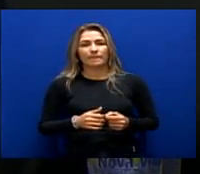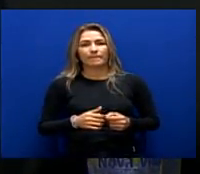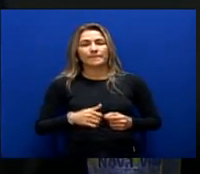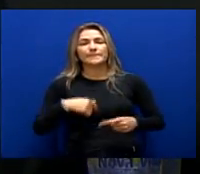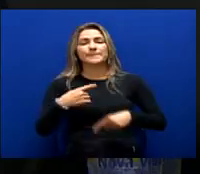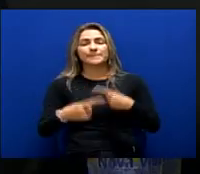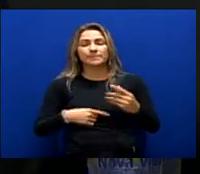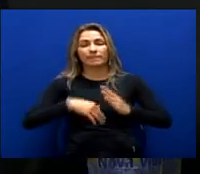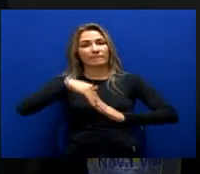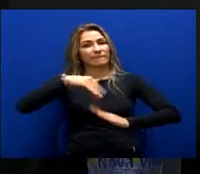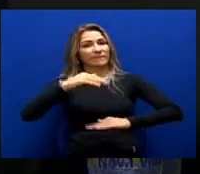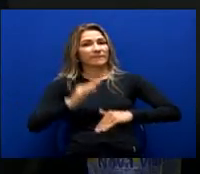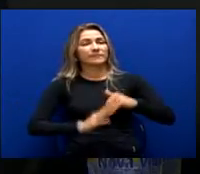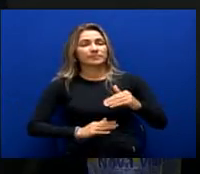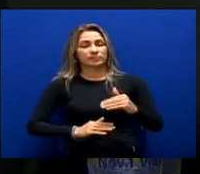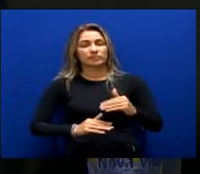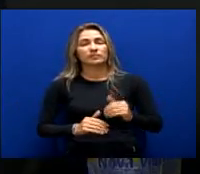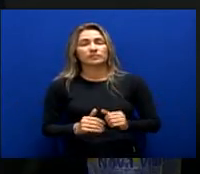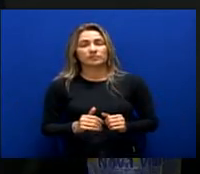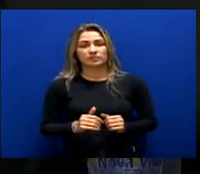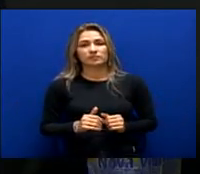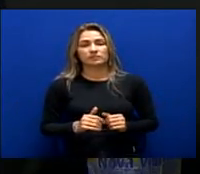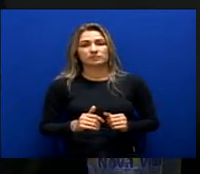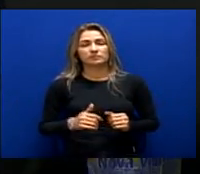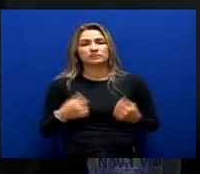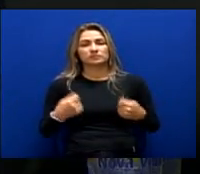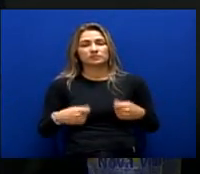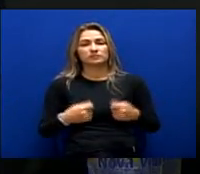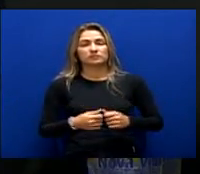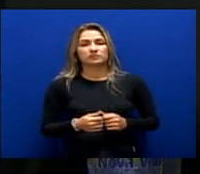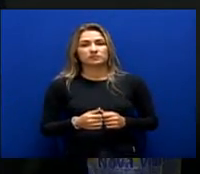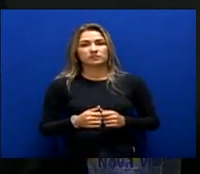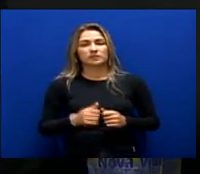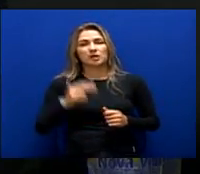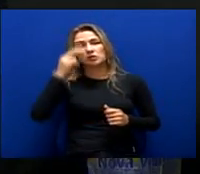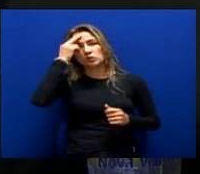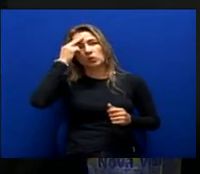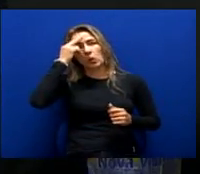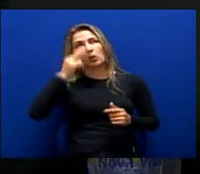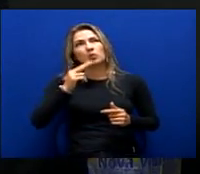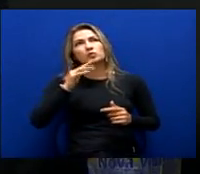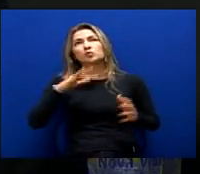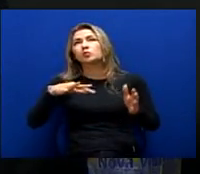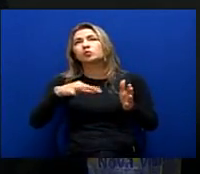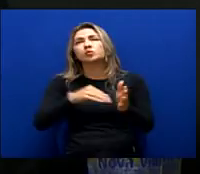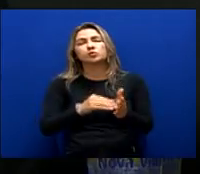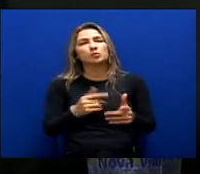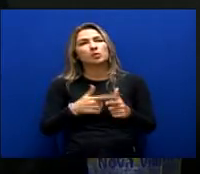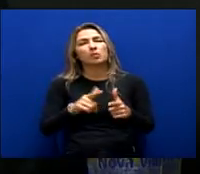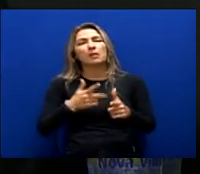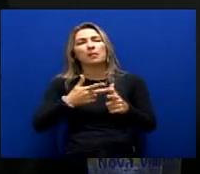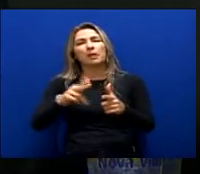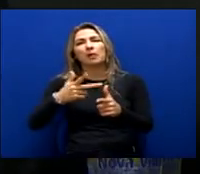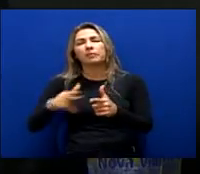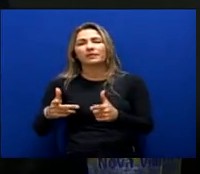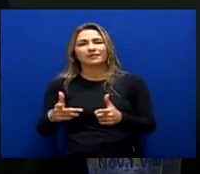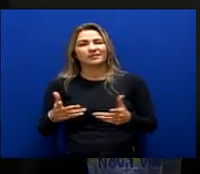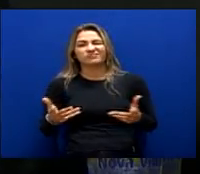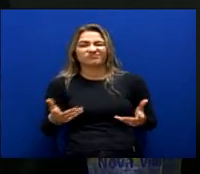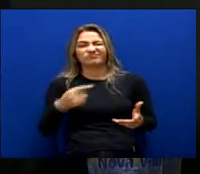que resolvam parte delas todas acredito que a gente estaria sonhando e que alguns problemas que acontecem com